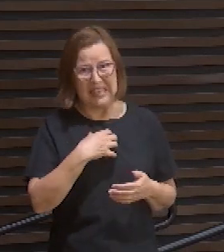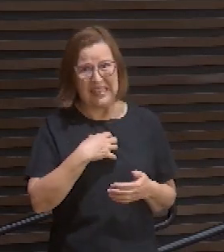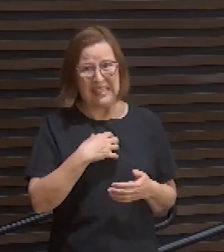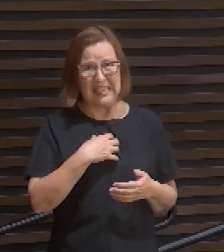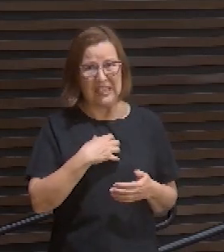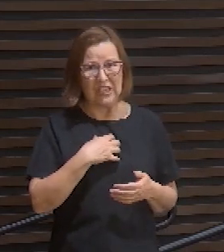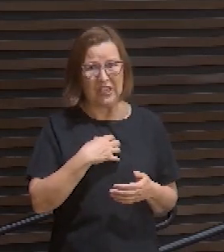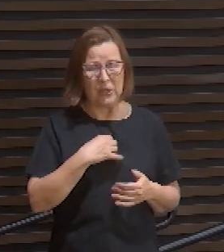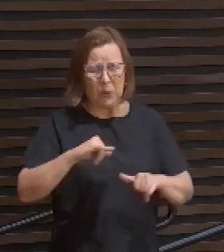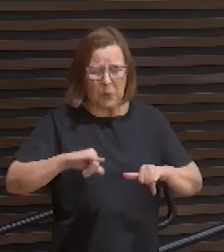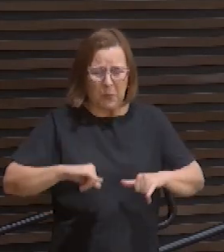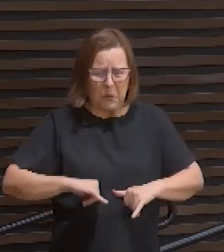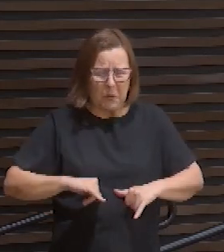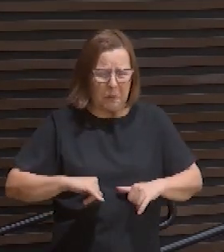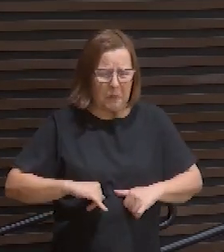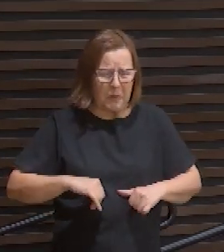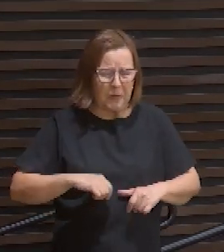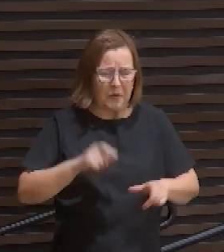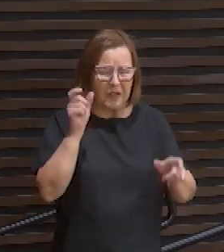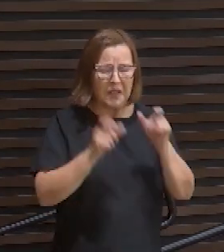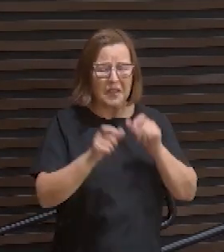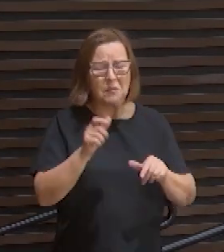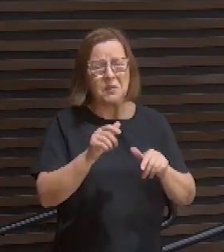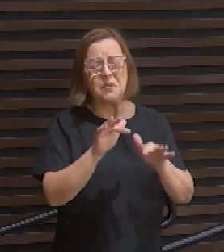das pessoas, dos parentes.